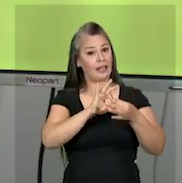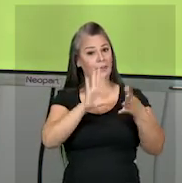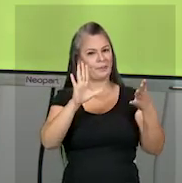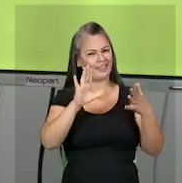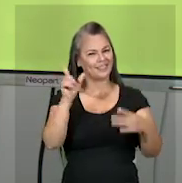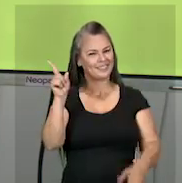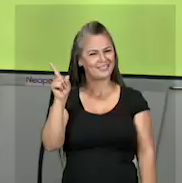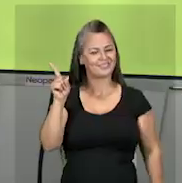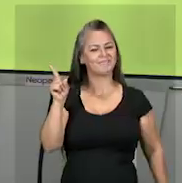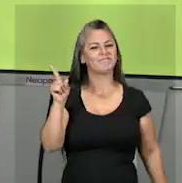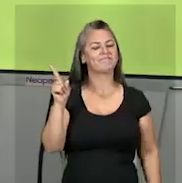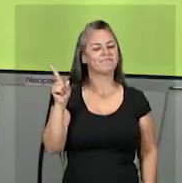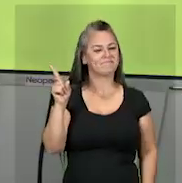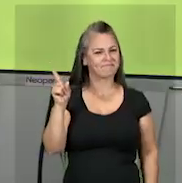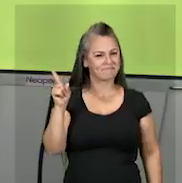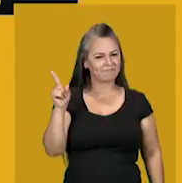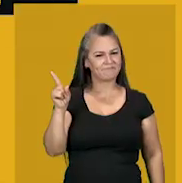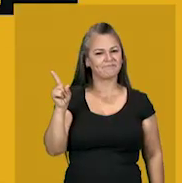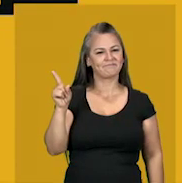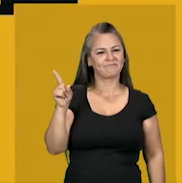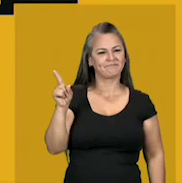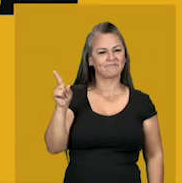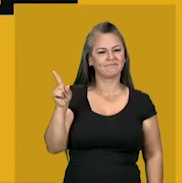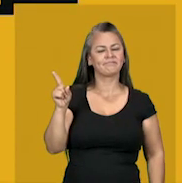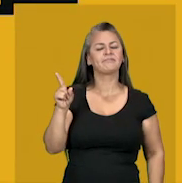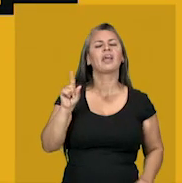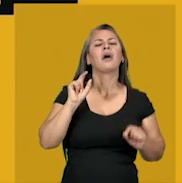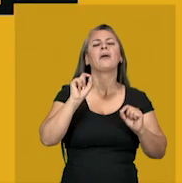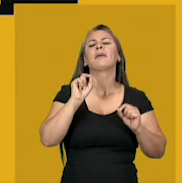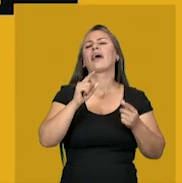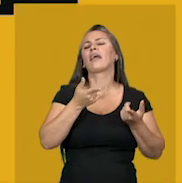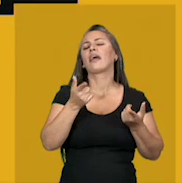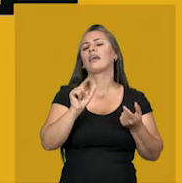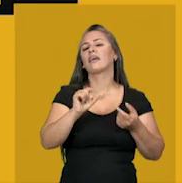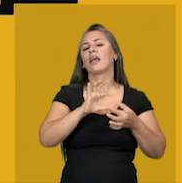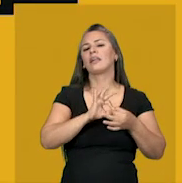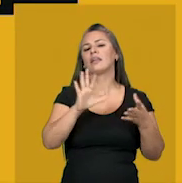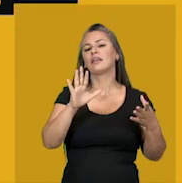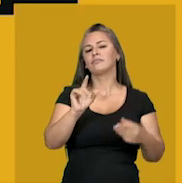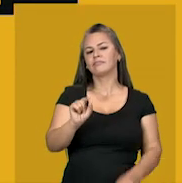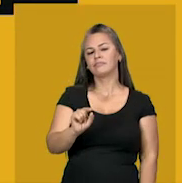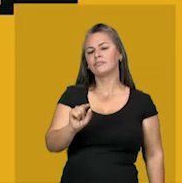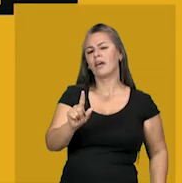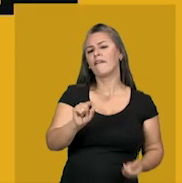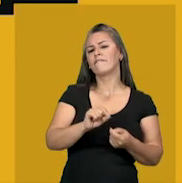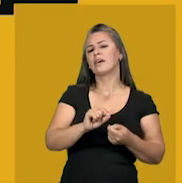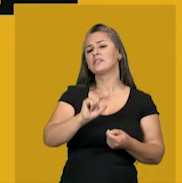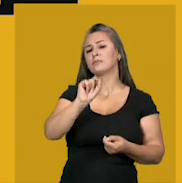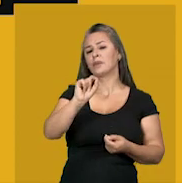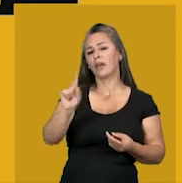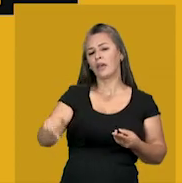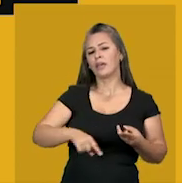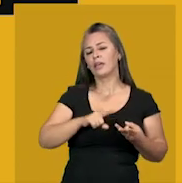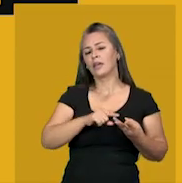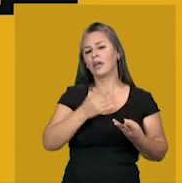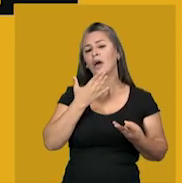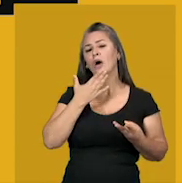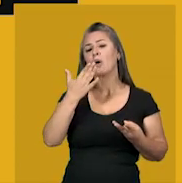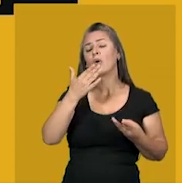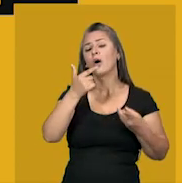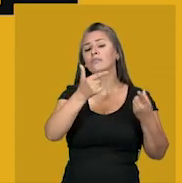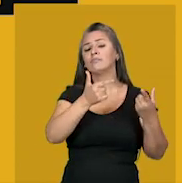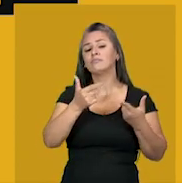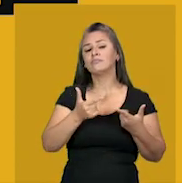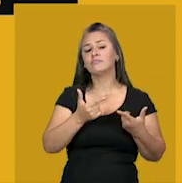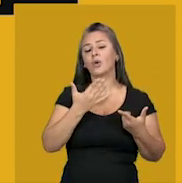né? Da mesma forma, abstrato. Liberdade para quem? De fazer o quê? Em qual situação? Lembrando